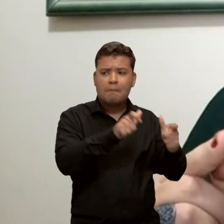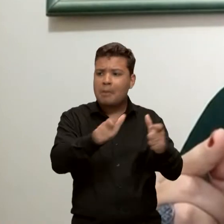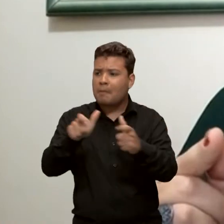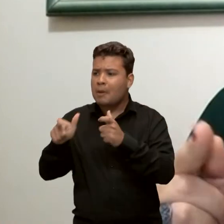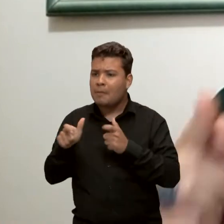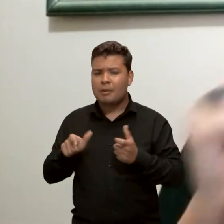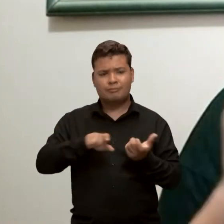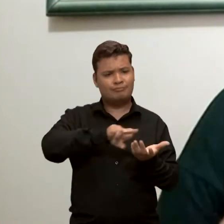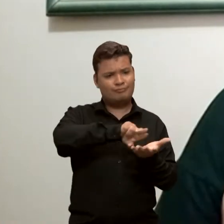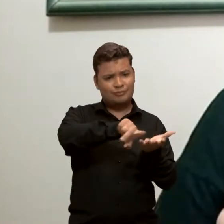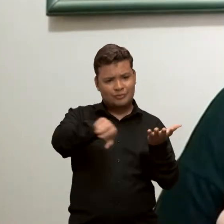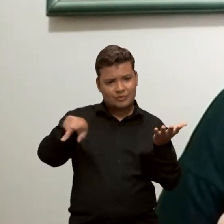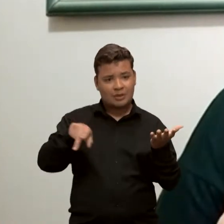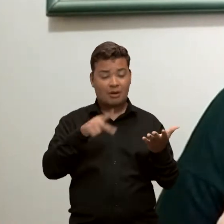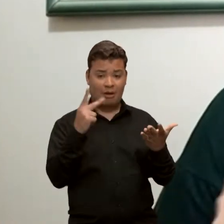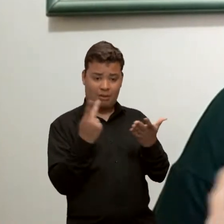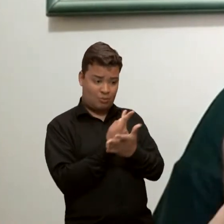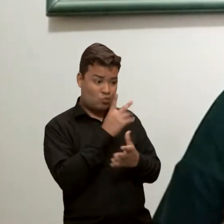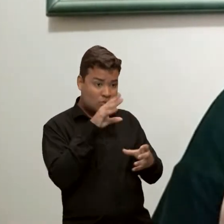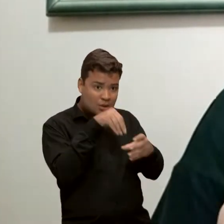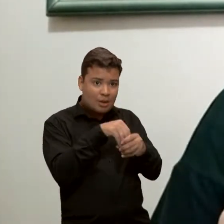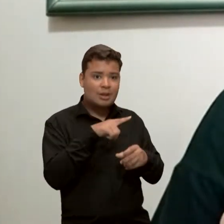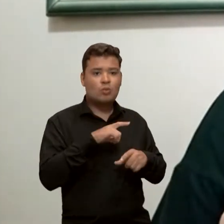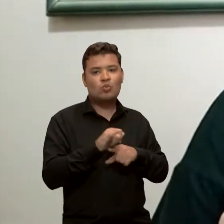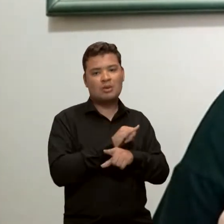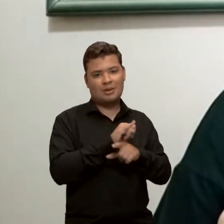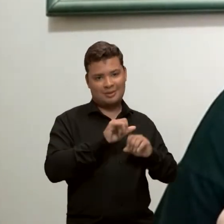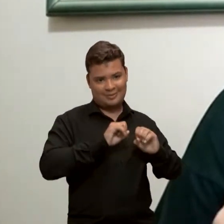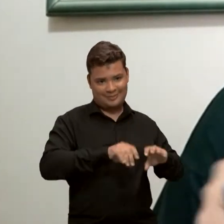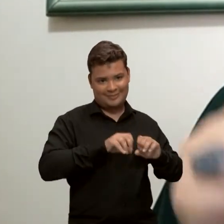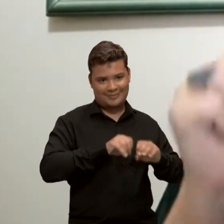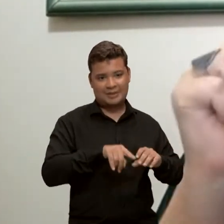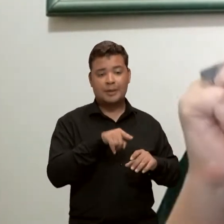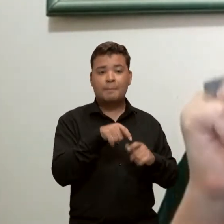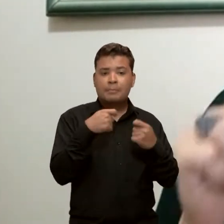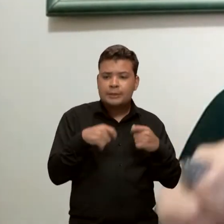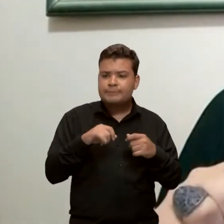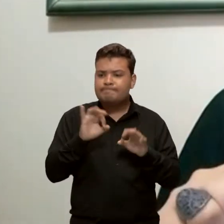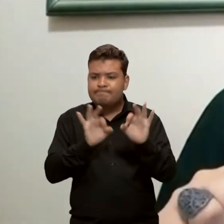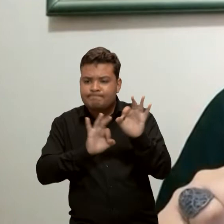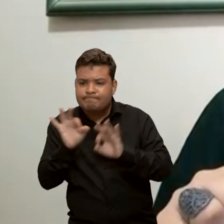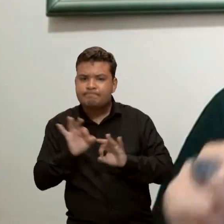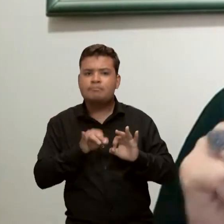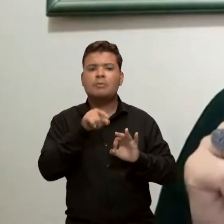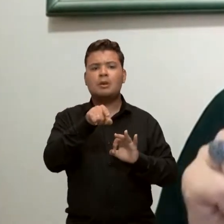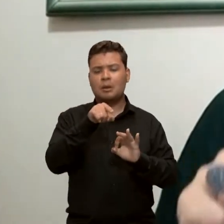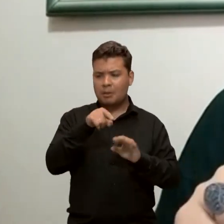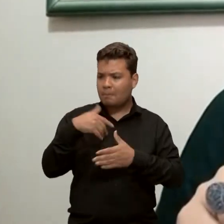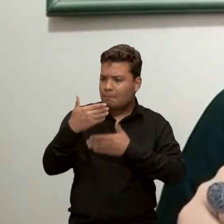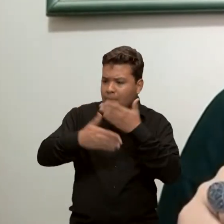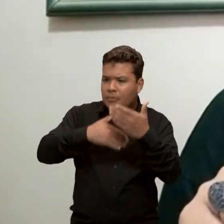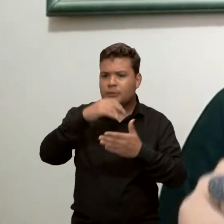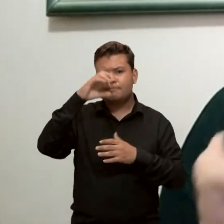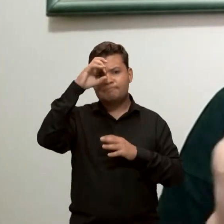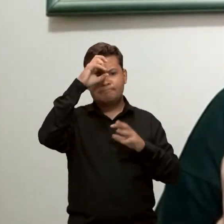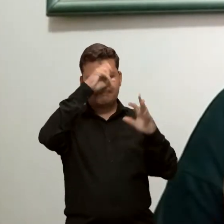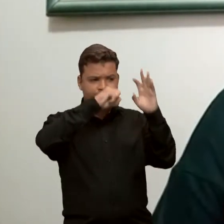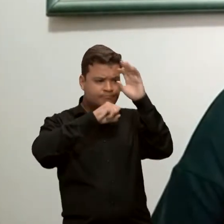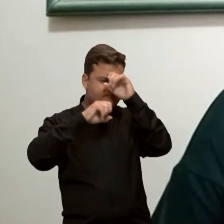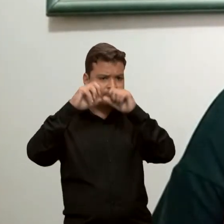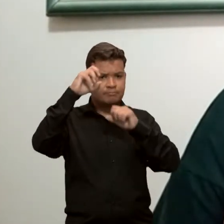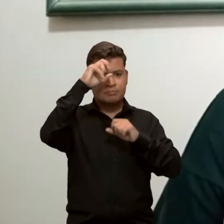Precisa de que se abra espaço para que ela participe dos processos e que se valide as percepções,